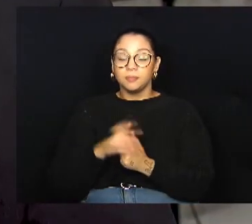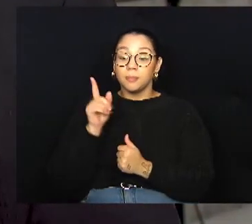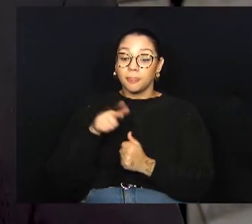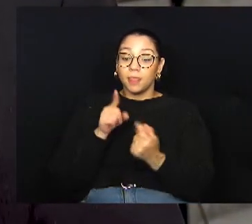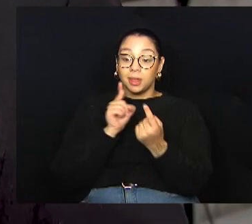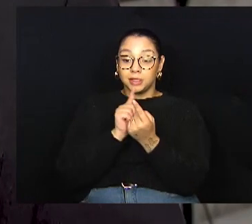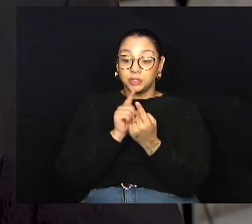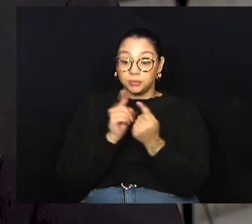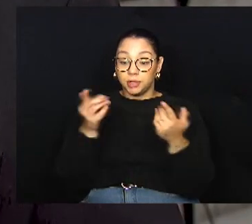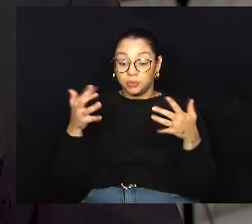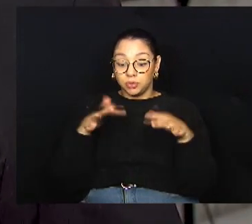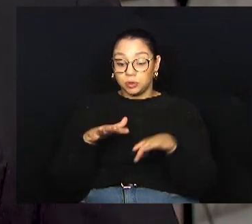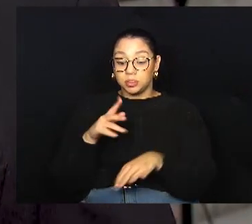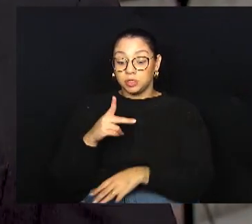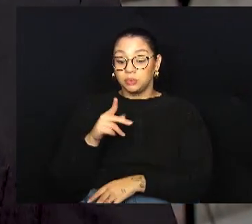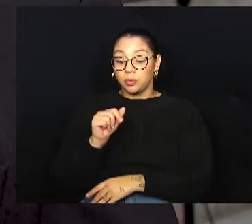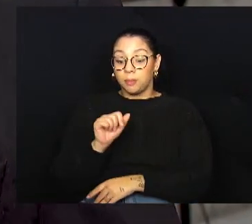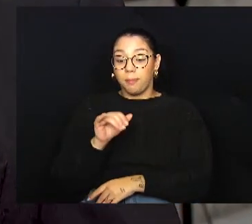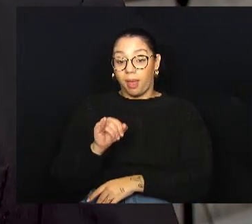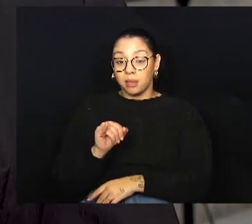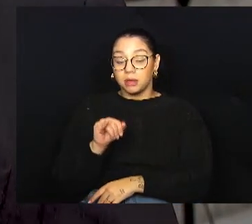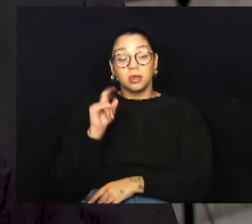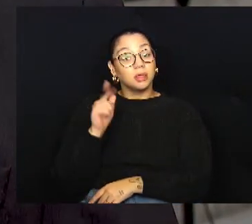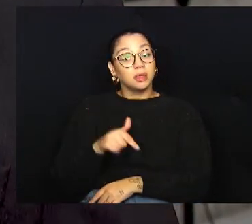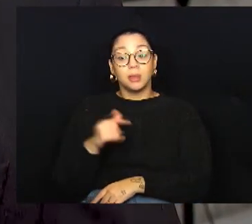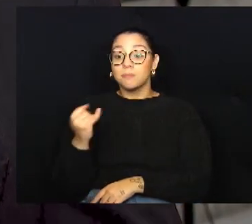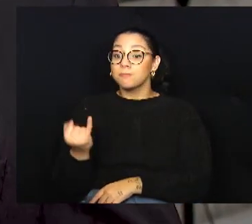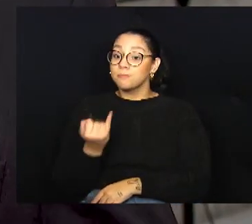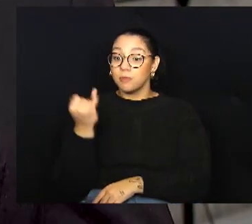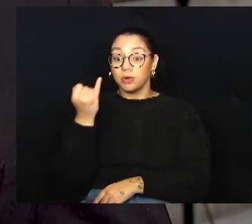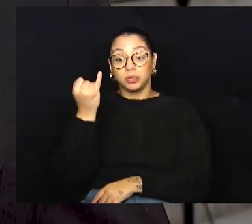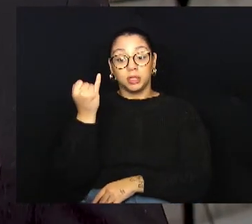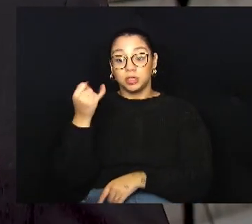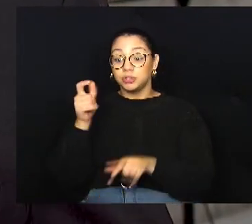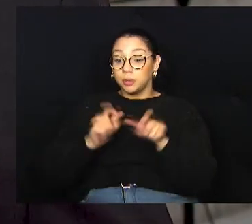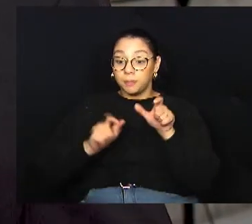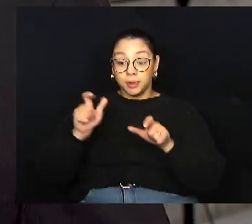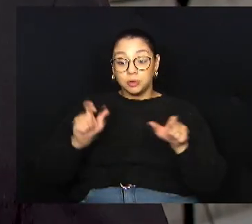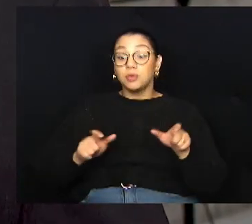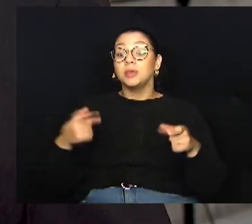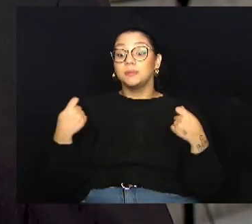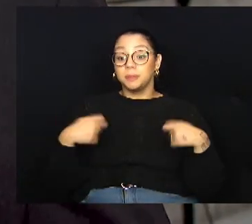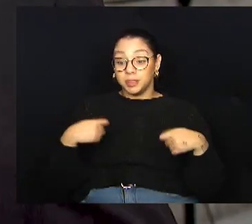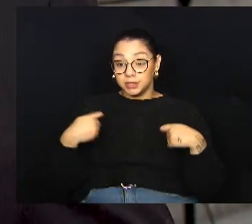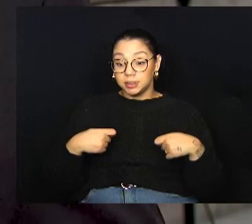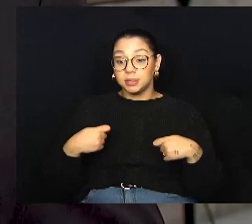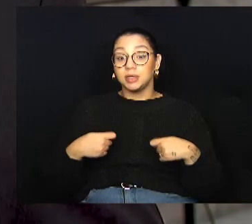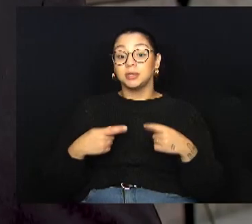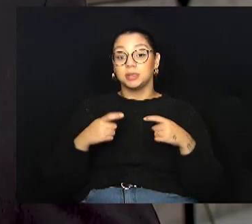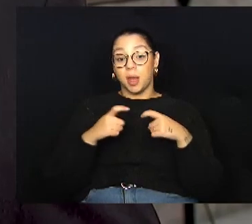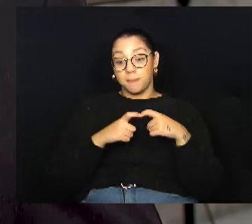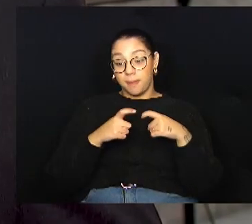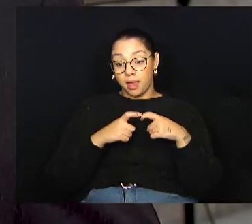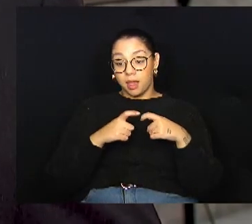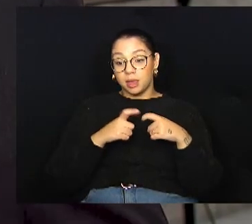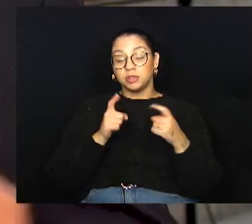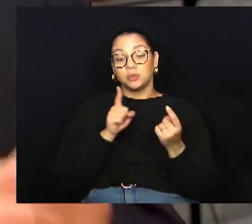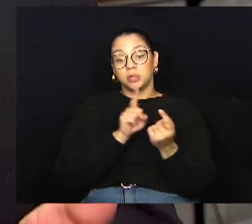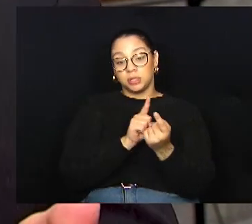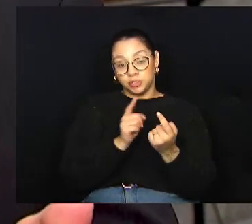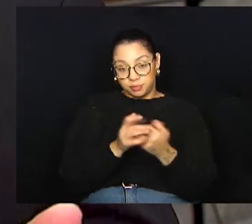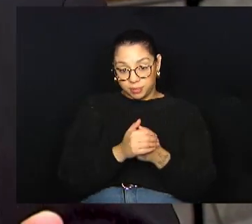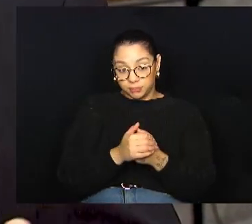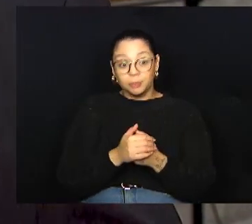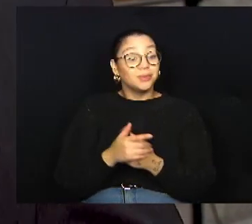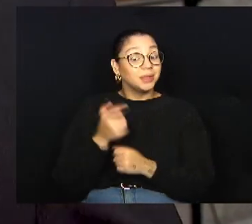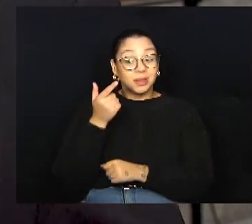o PAI, é fundamental para muita gente que necessita do atendimento médico e não